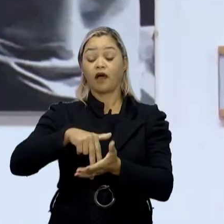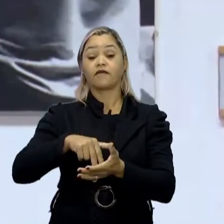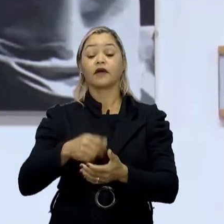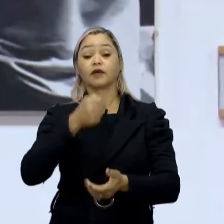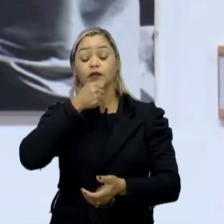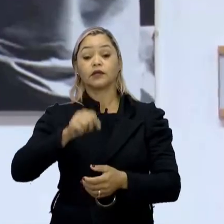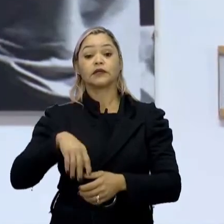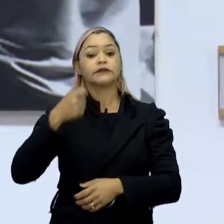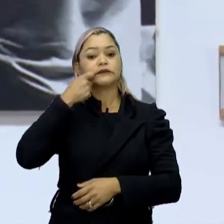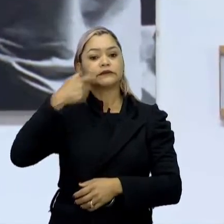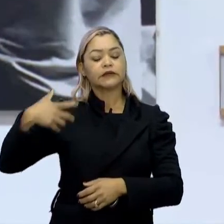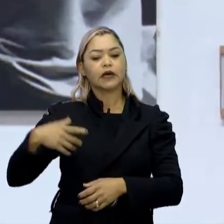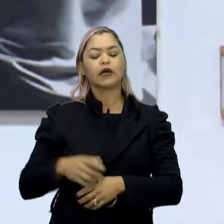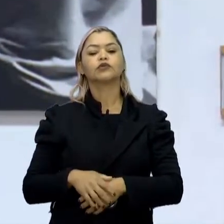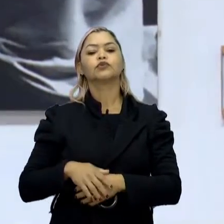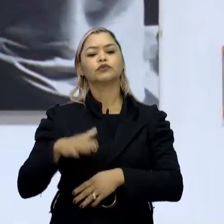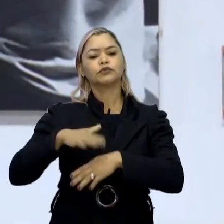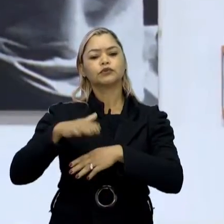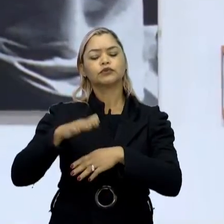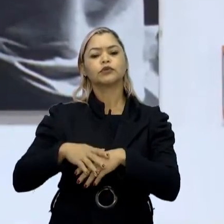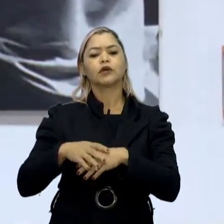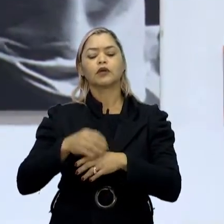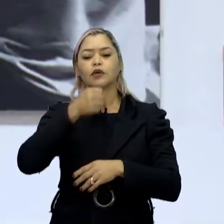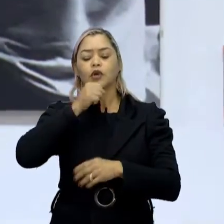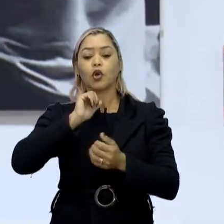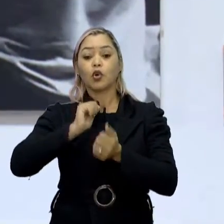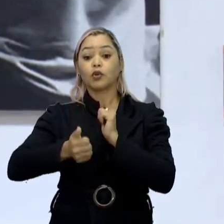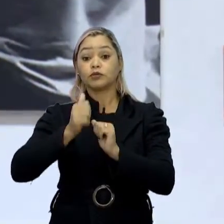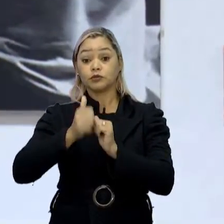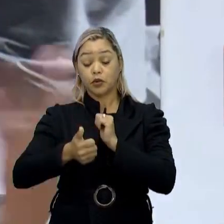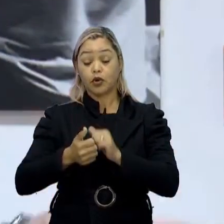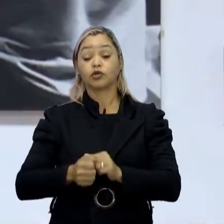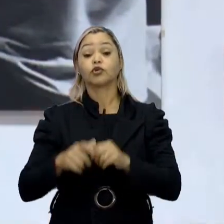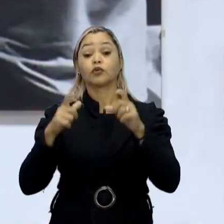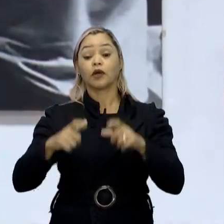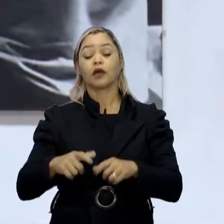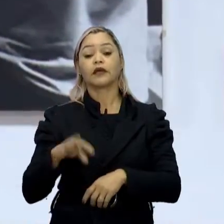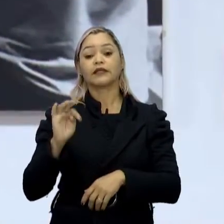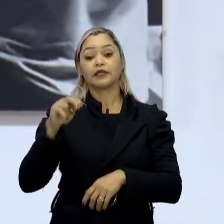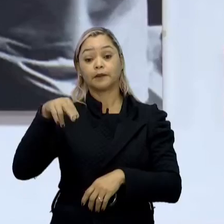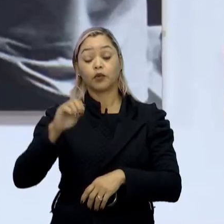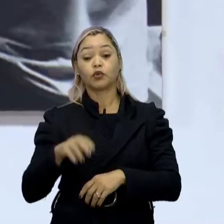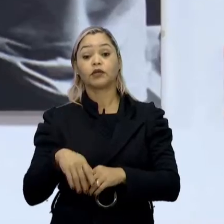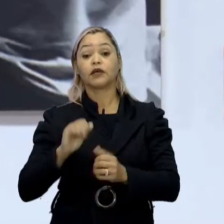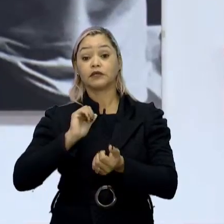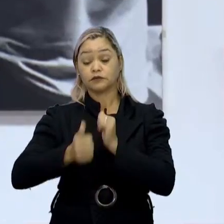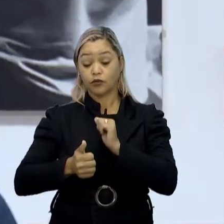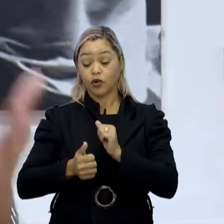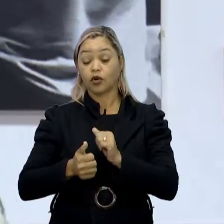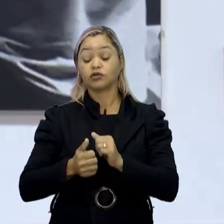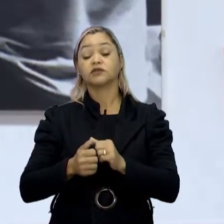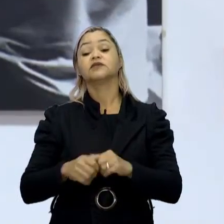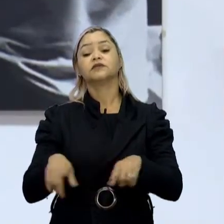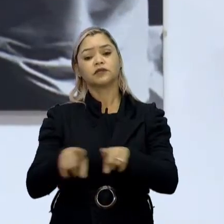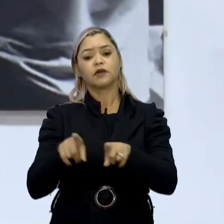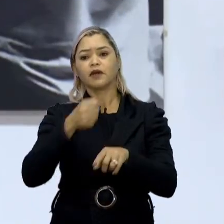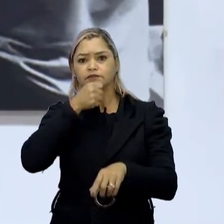lá de Santos. Eu apresentava o Globo Esporte local, né? Tribuna Esporte no caso, e eu também